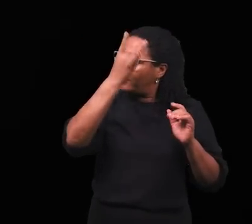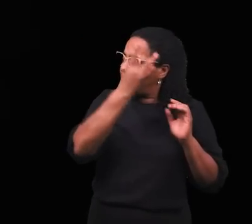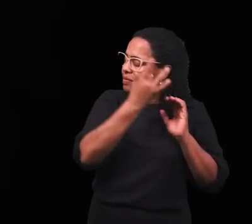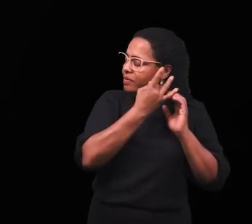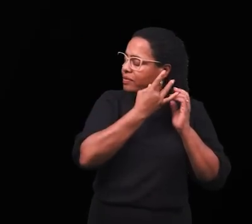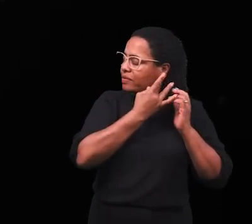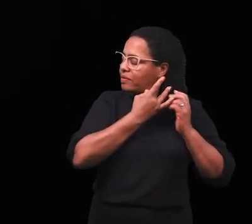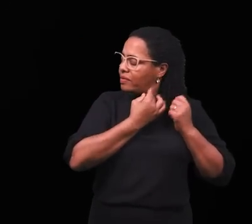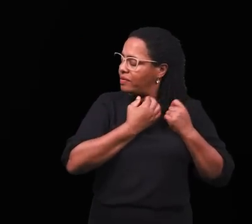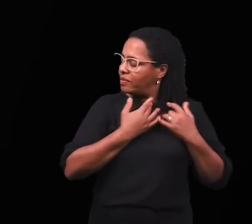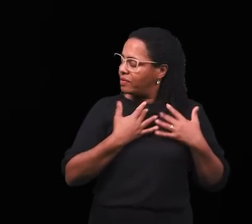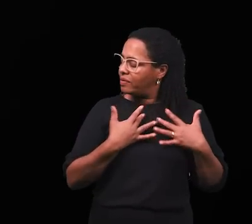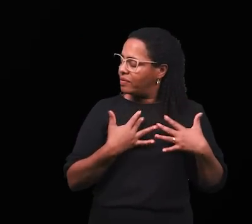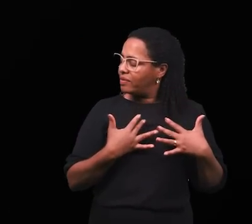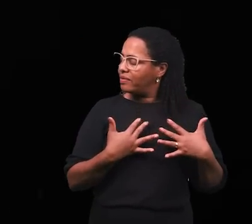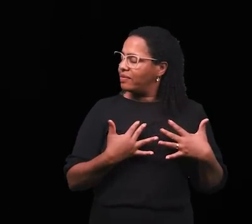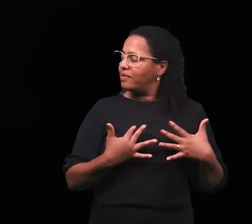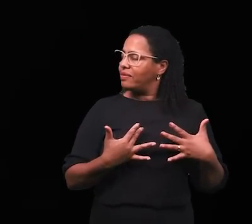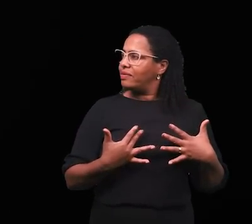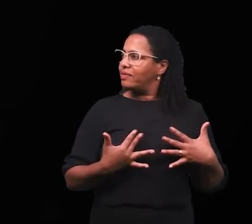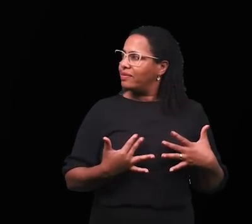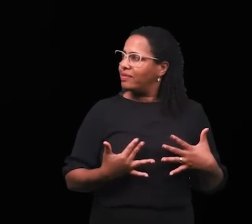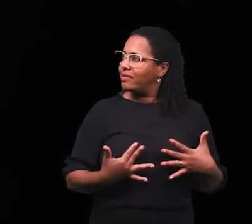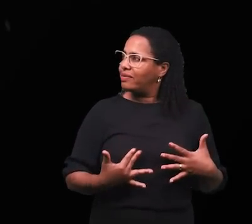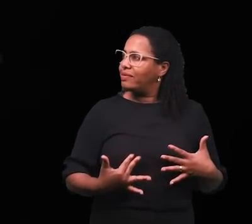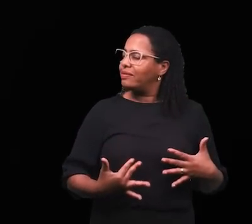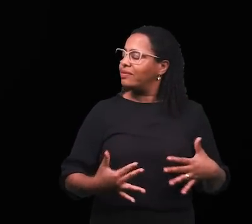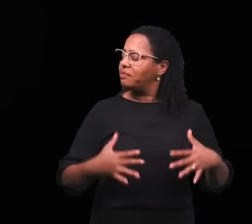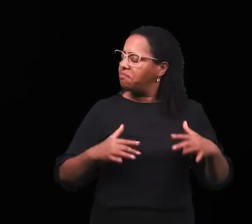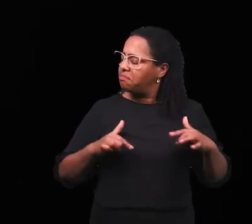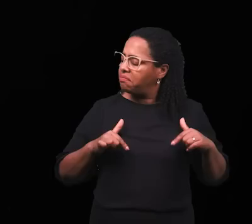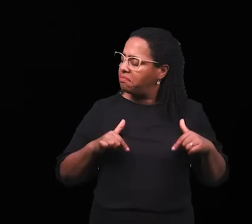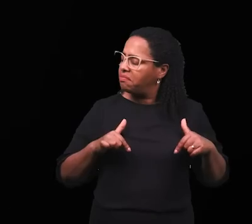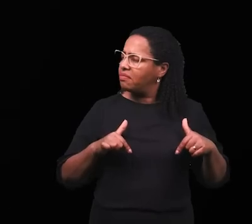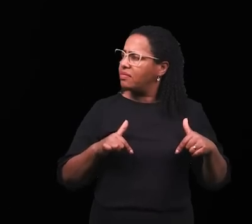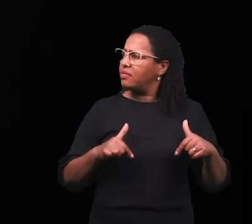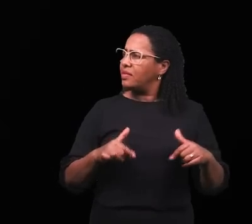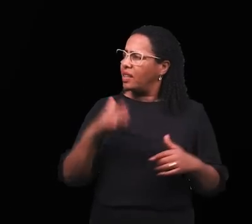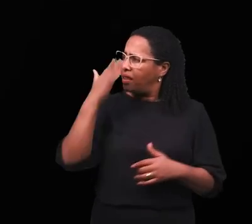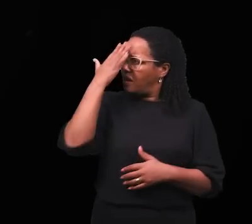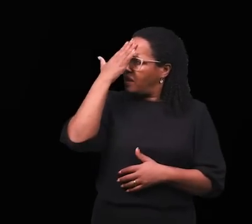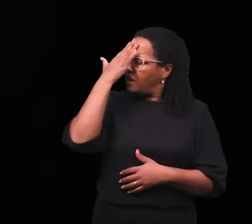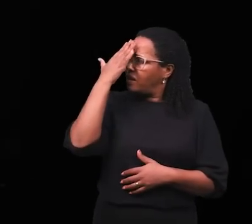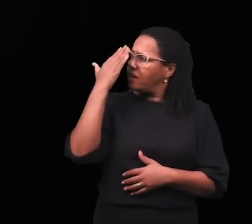derrama do teu sangue sobre mim, ó